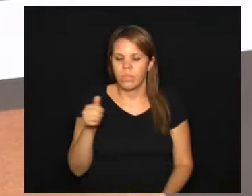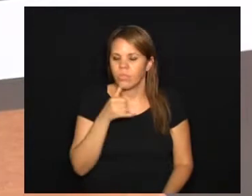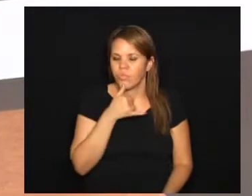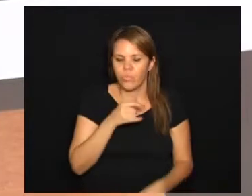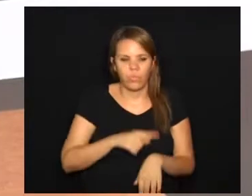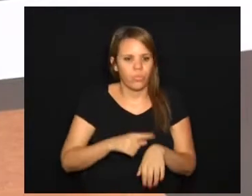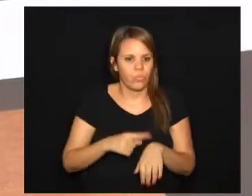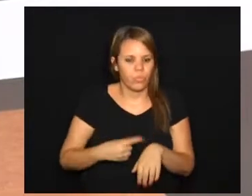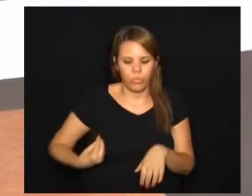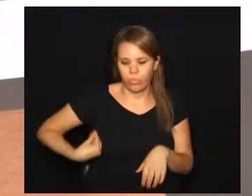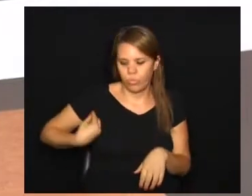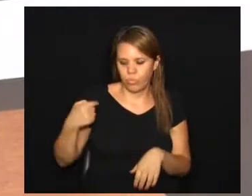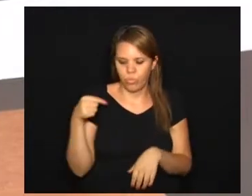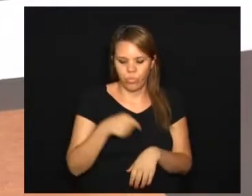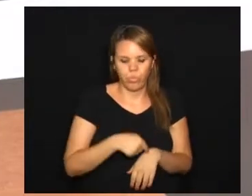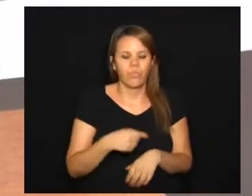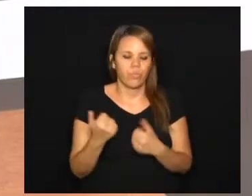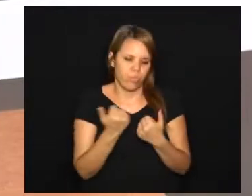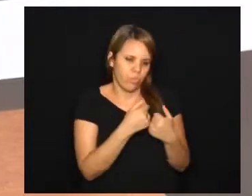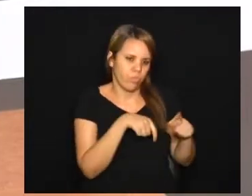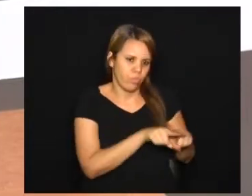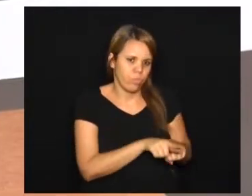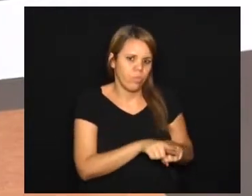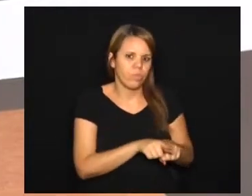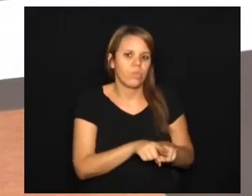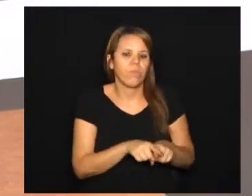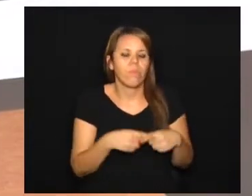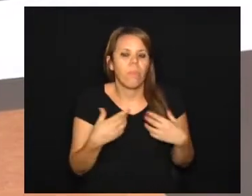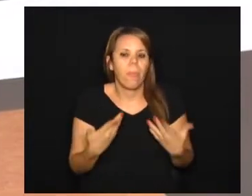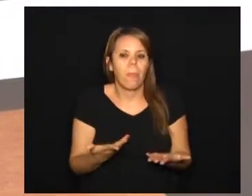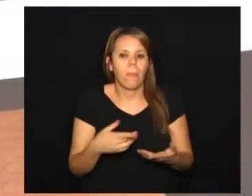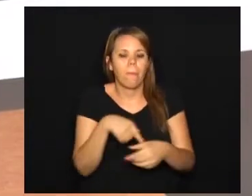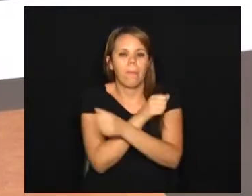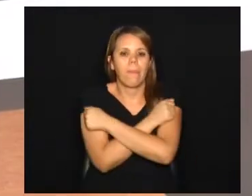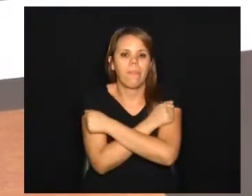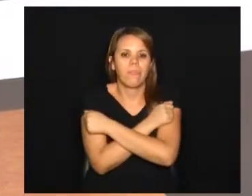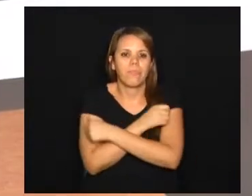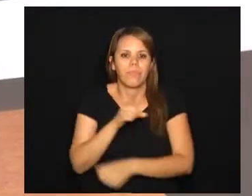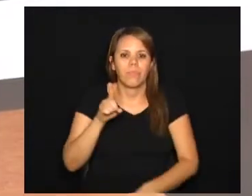estar presente, senão com certeza estaria também. E também um abraço